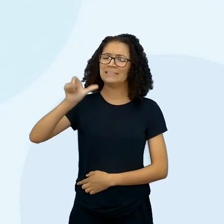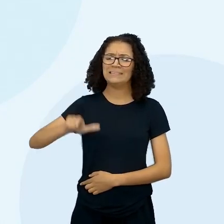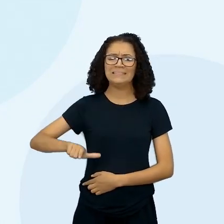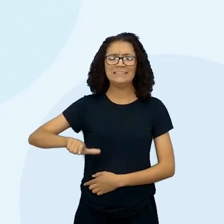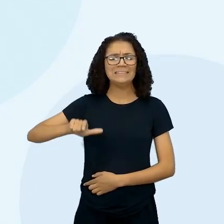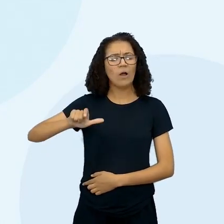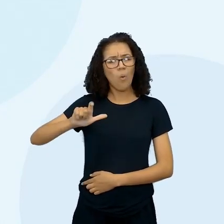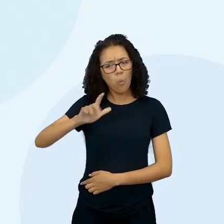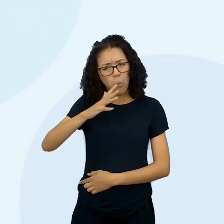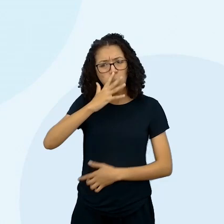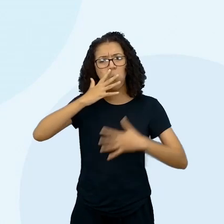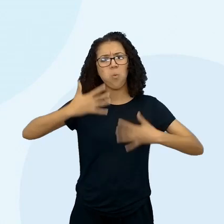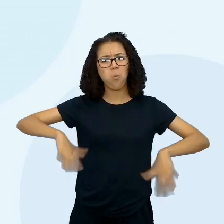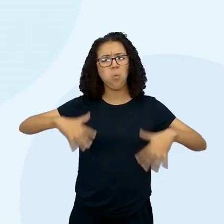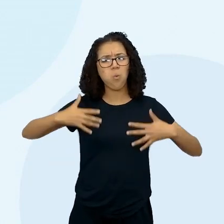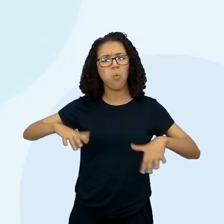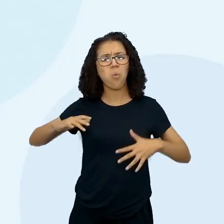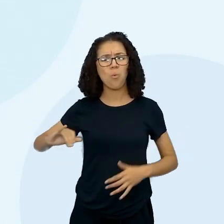né?